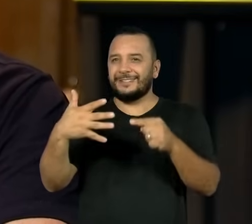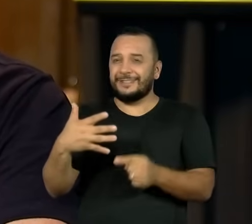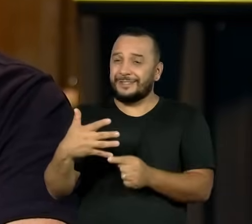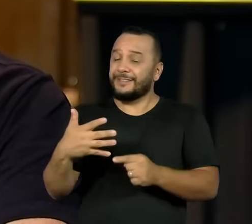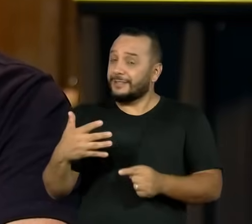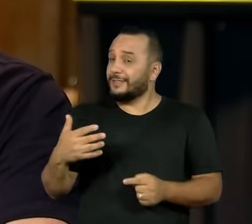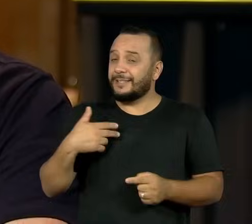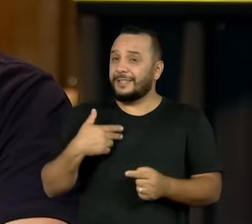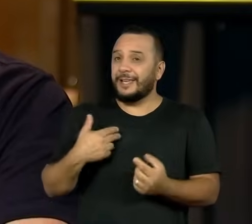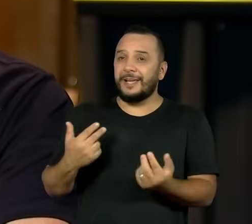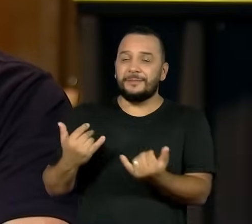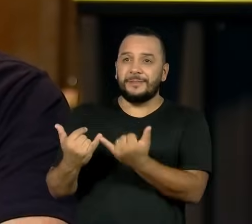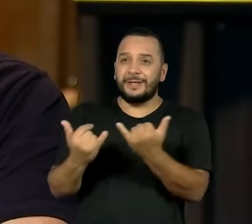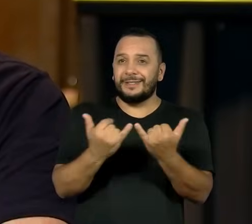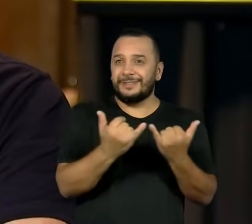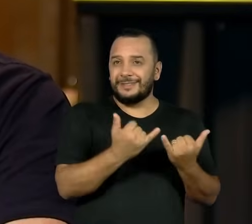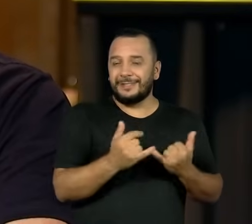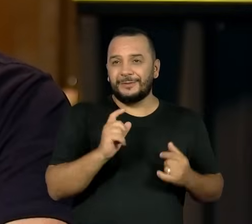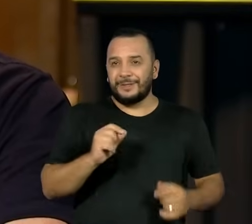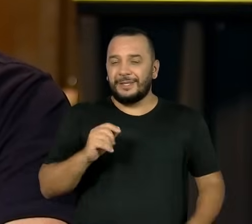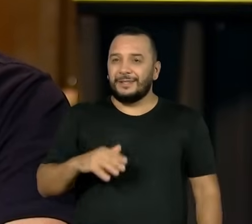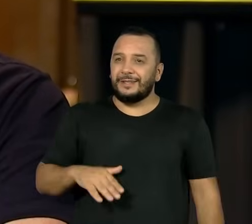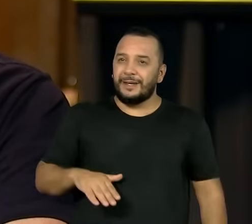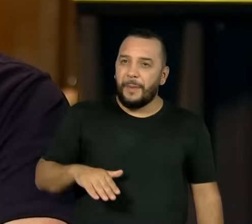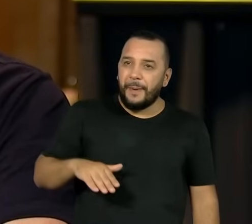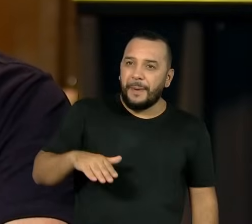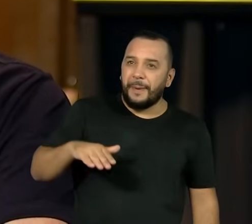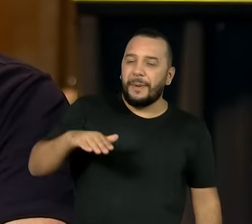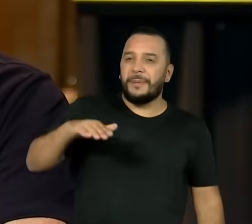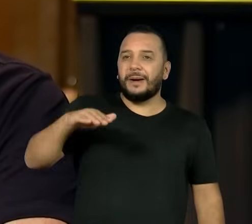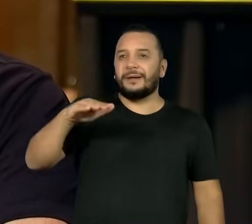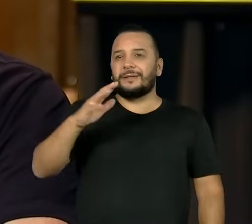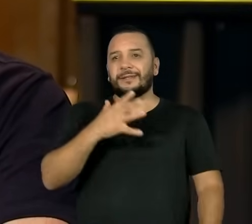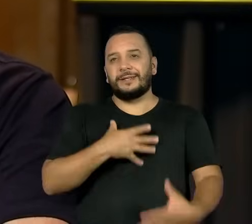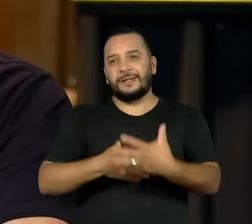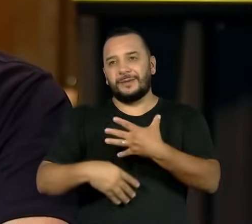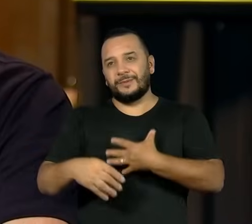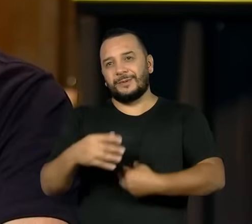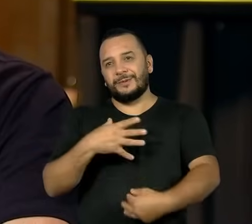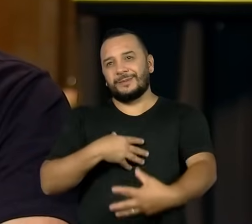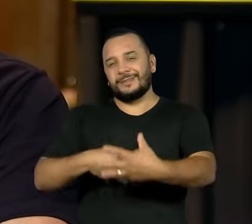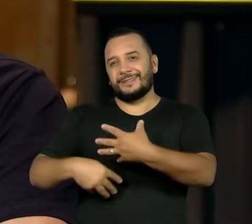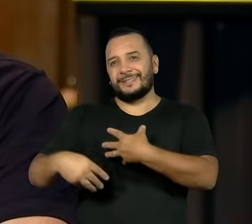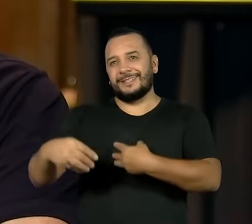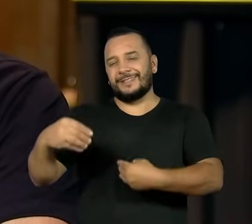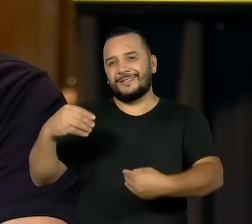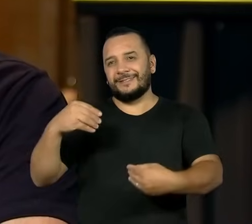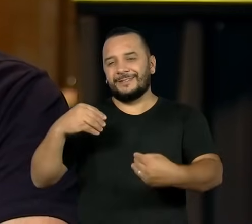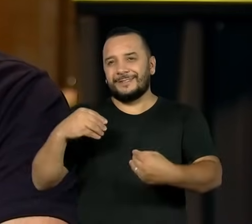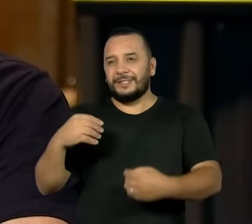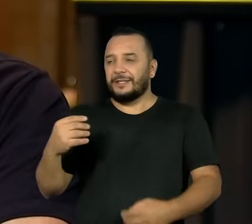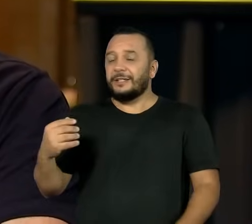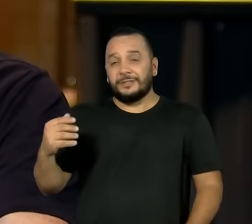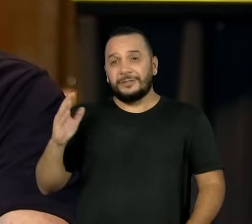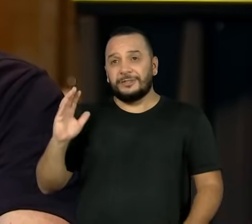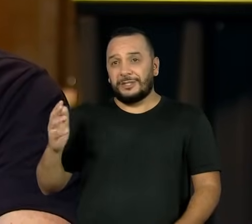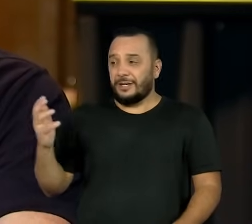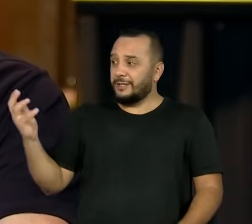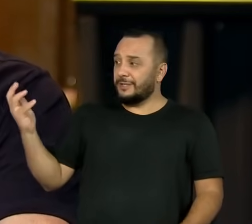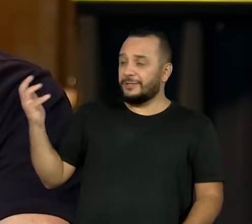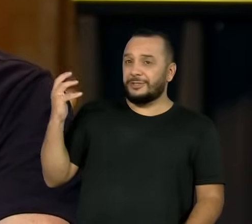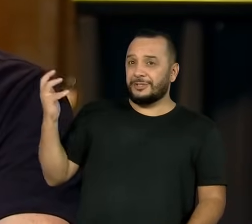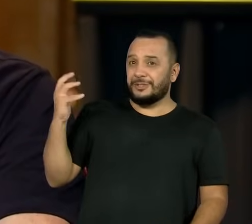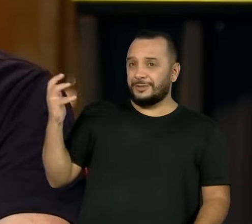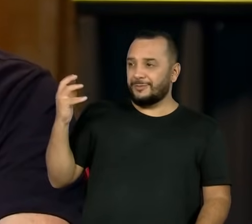as vidas. Crescimento, reprodução, reagir a estímulo, se